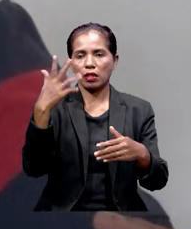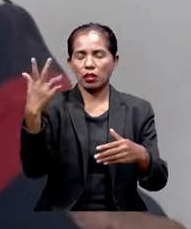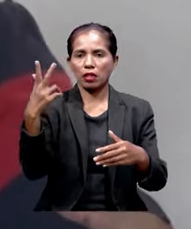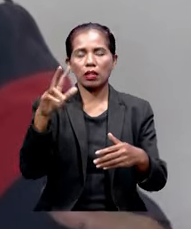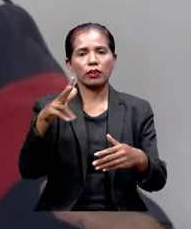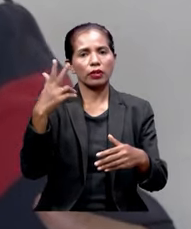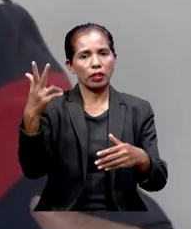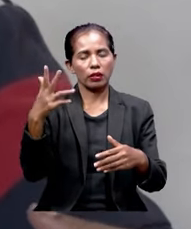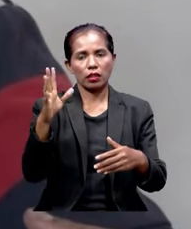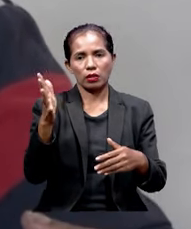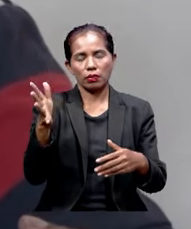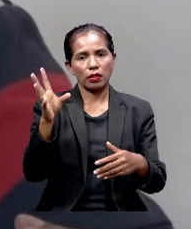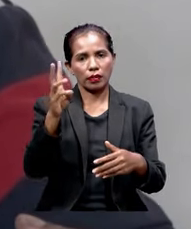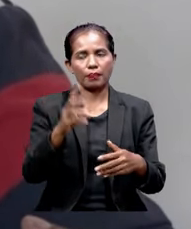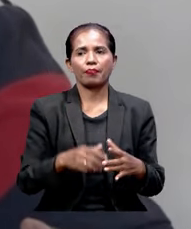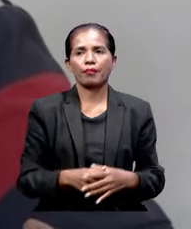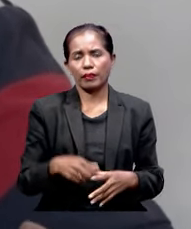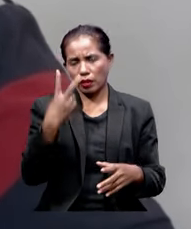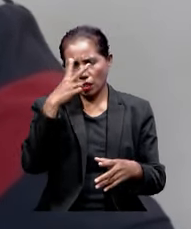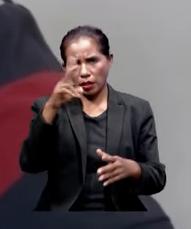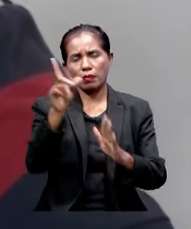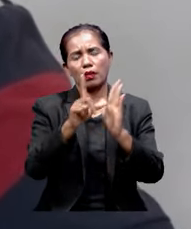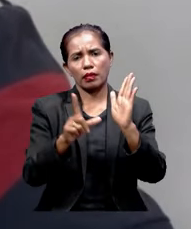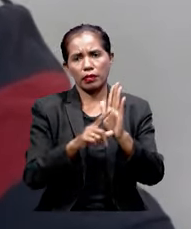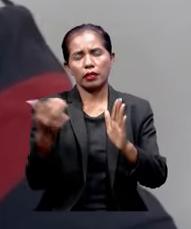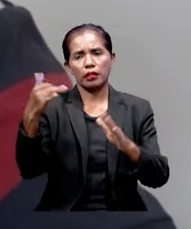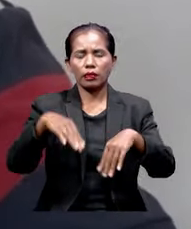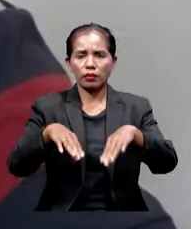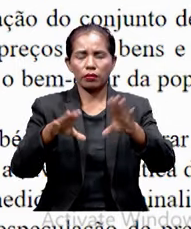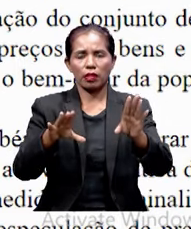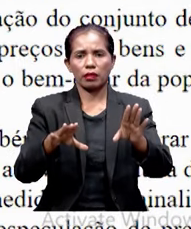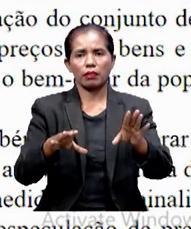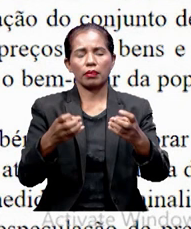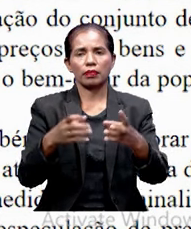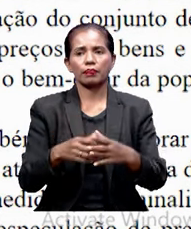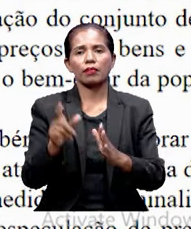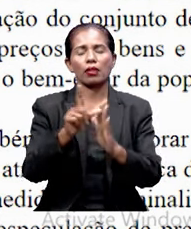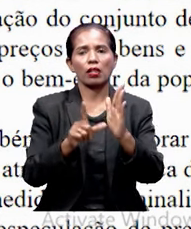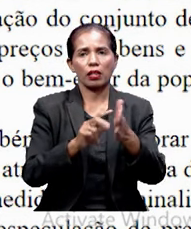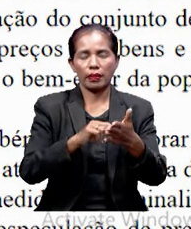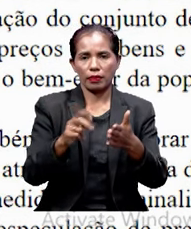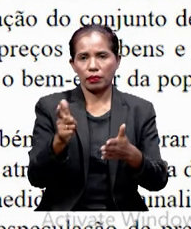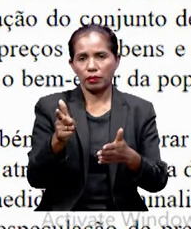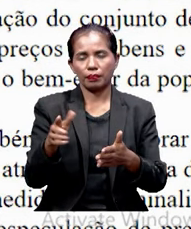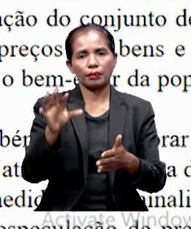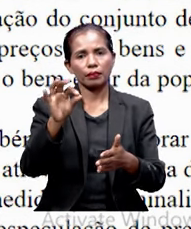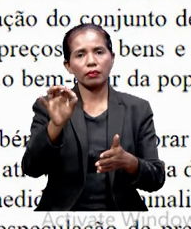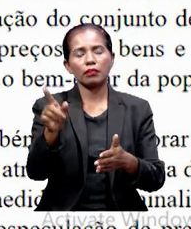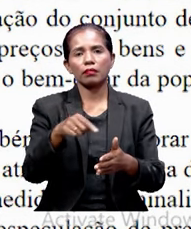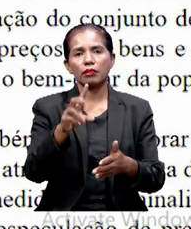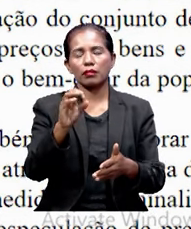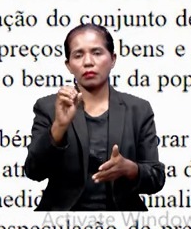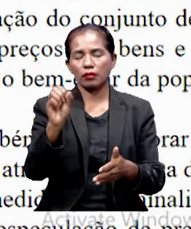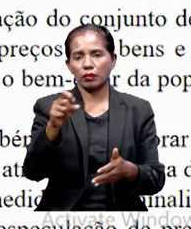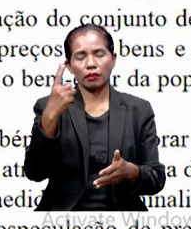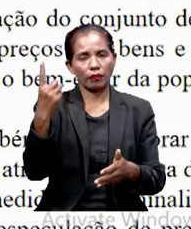13,75. Sim, se tem a análise da lei, né? Sirfan Liu, ela, Sirfan Liu. Tir lei número ro nulo recensia barra rihun rua sa nulo